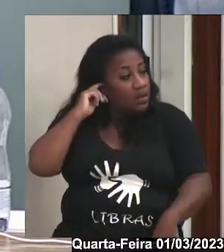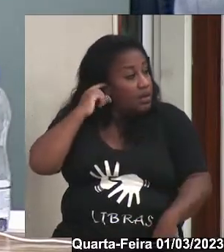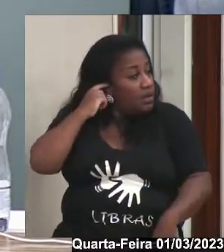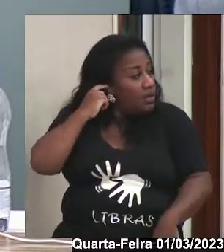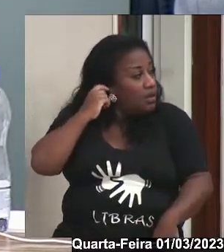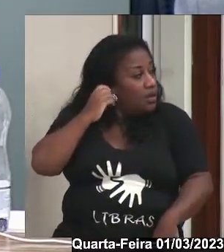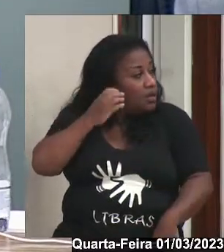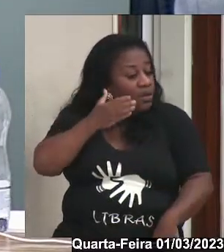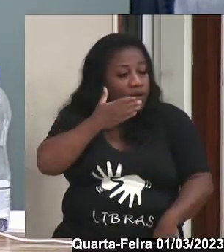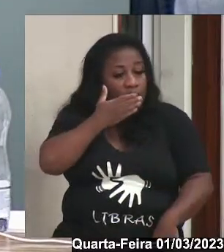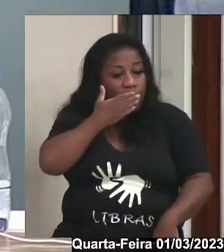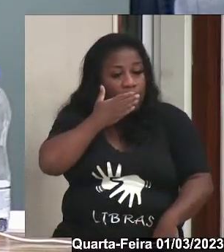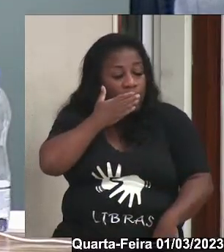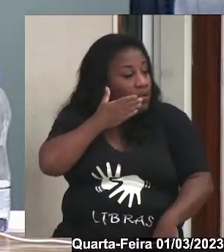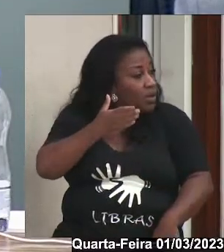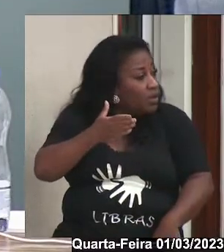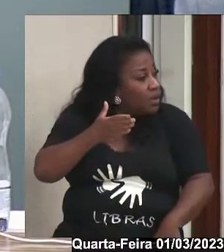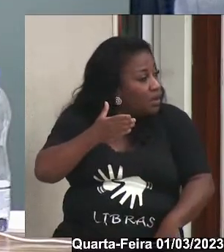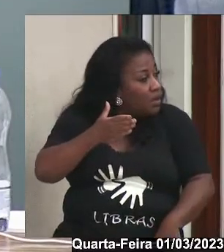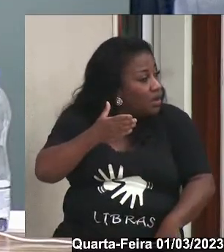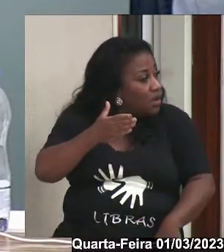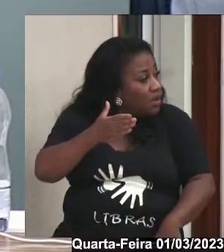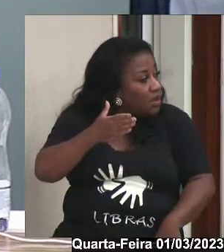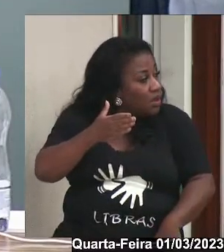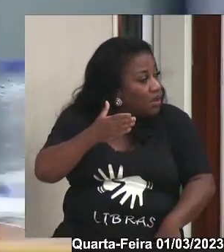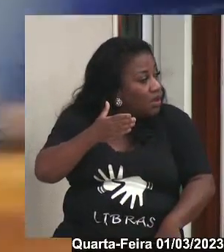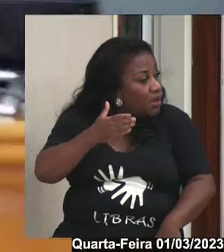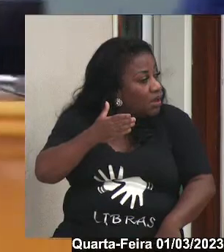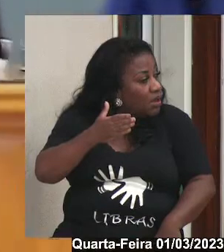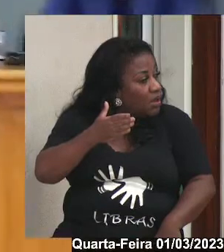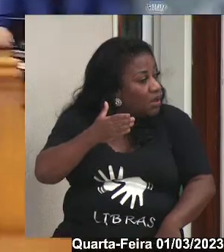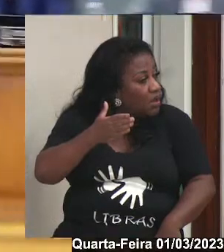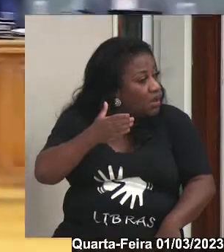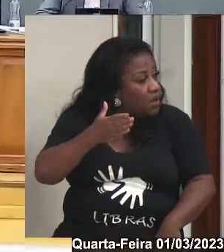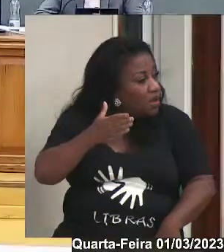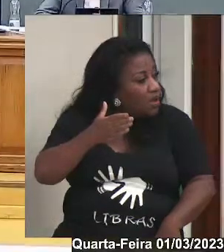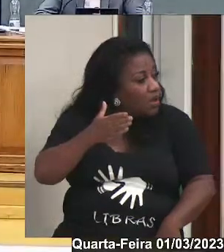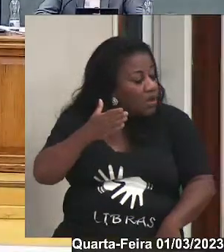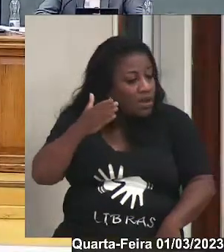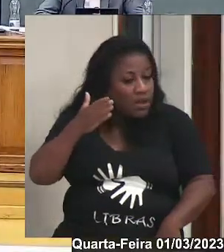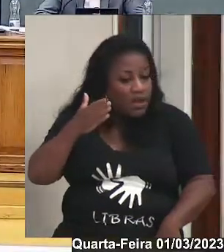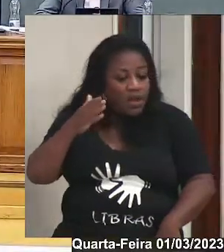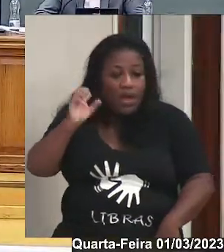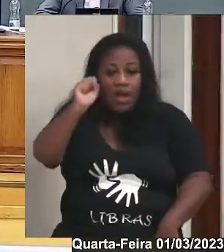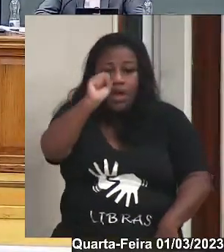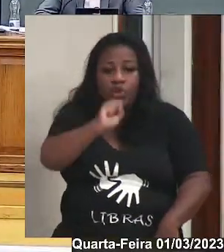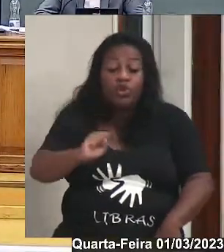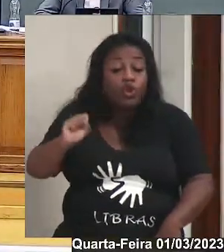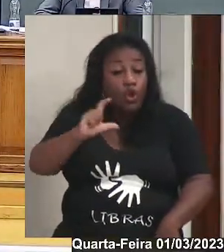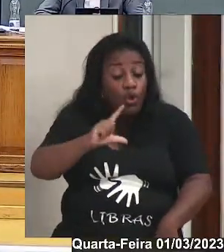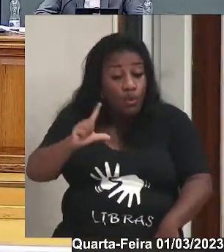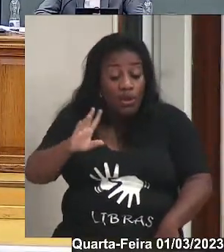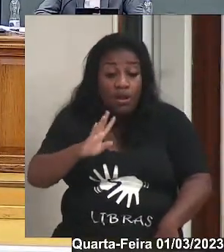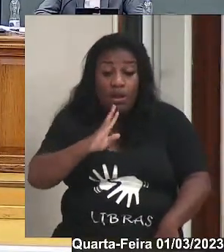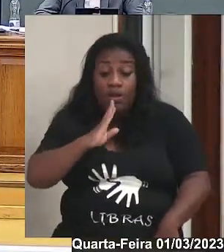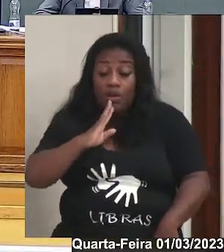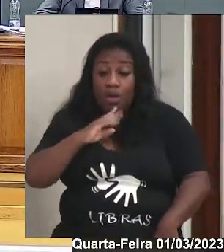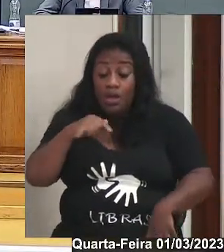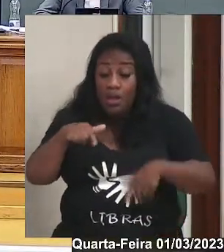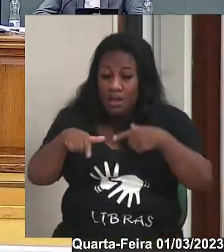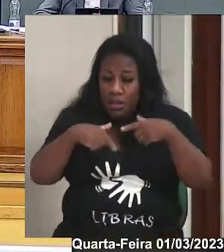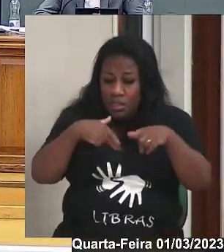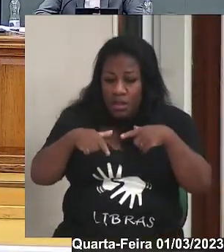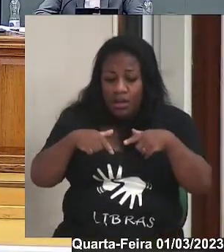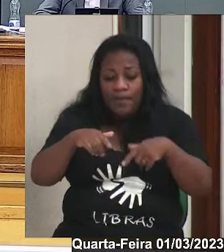Quero pedir o apoio dos nobres colegas à concessão desse título. A Sol, como é conhecida no bairro de Santa Luzia, tem um